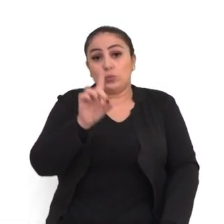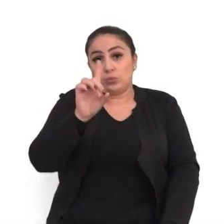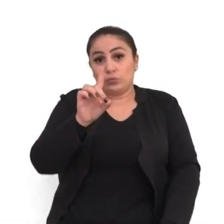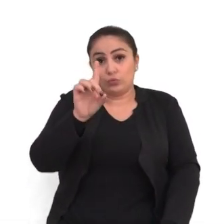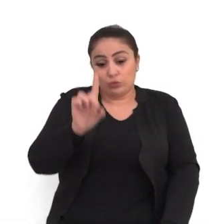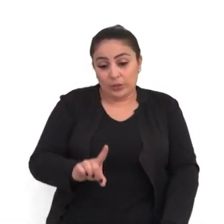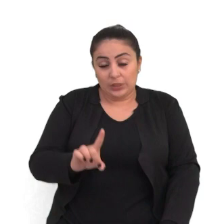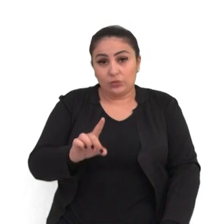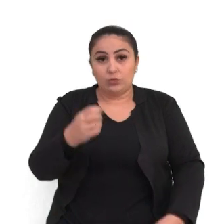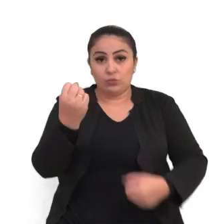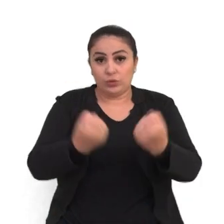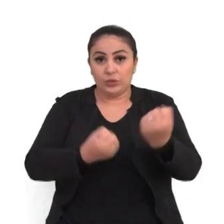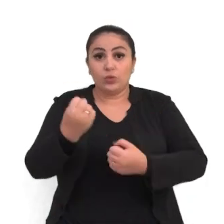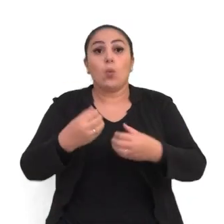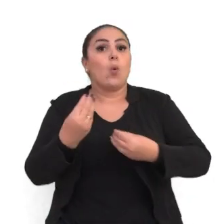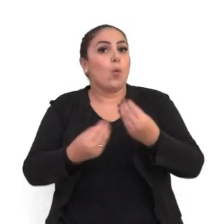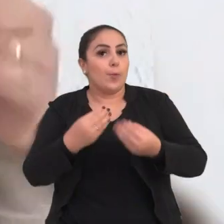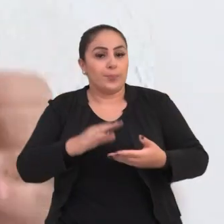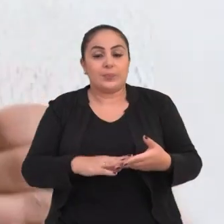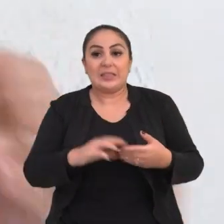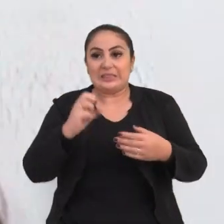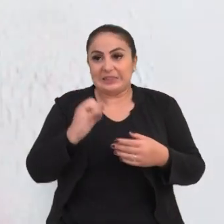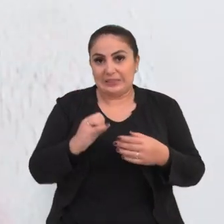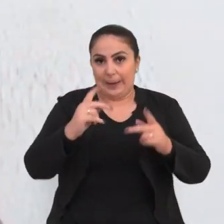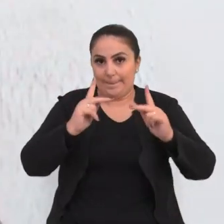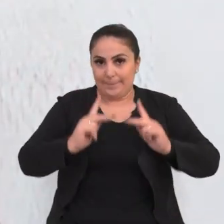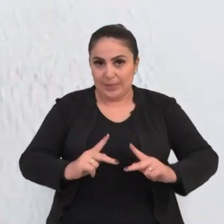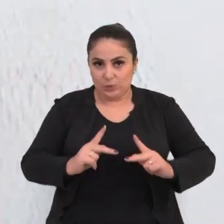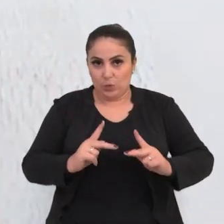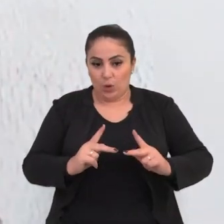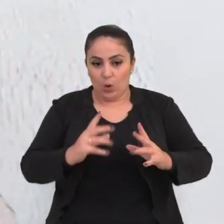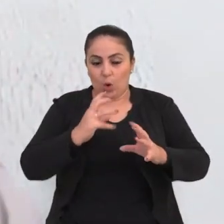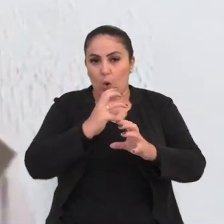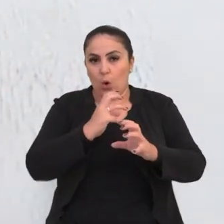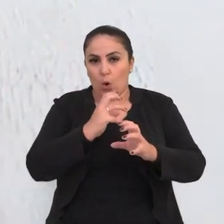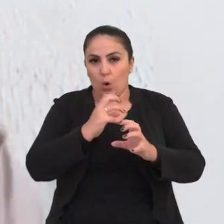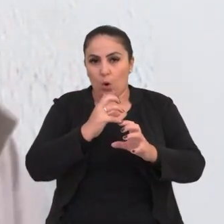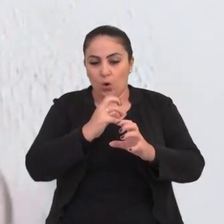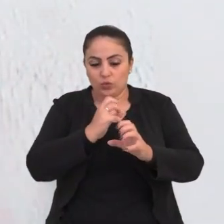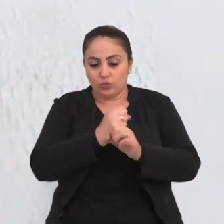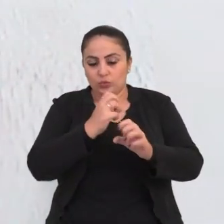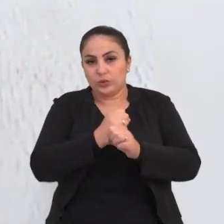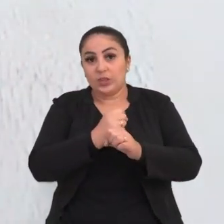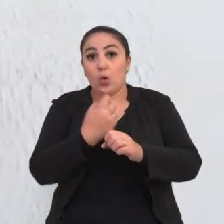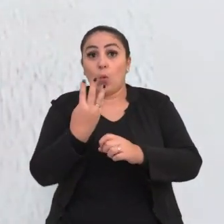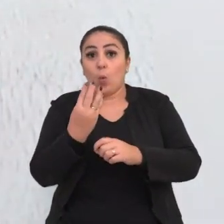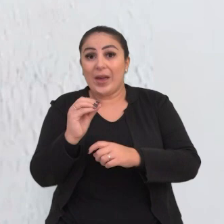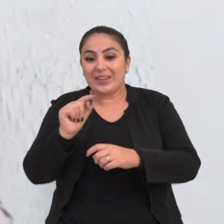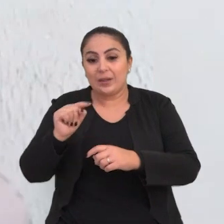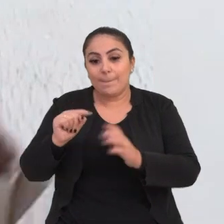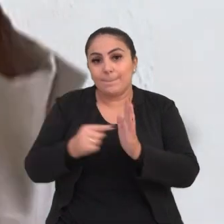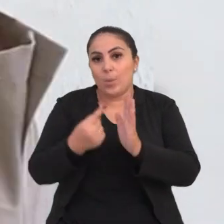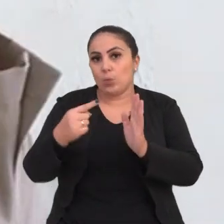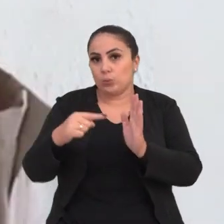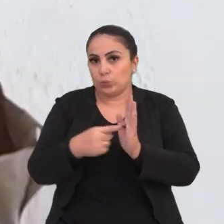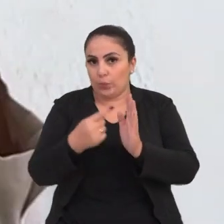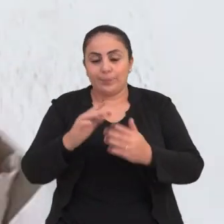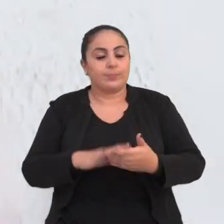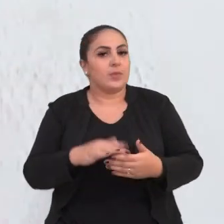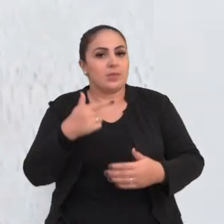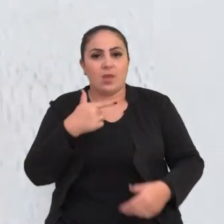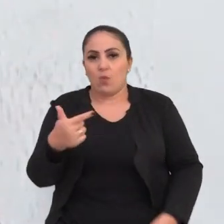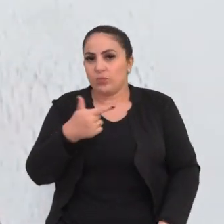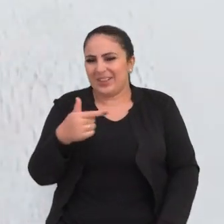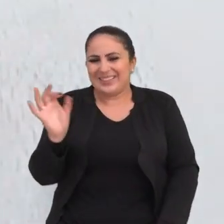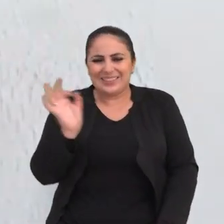dirigir. Como que fica? Quando o condutor atingir a contagem de 40 pontos, tá? O condutor